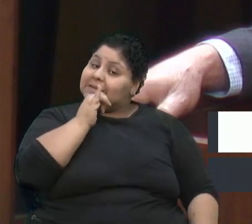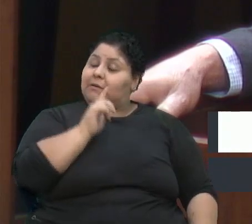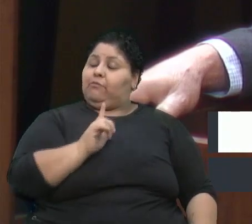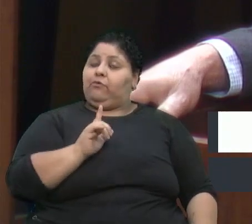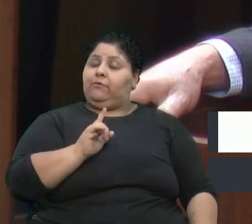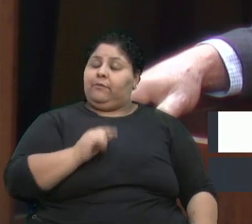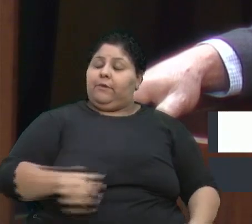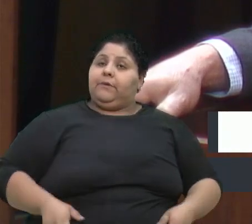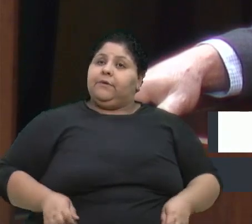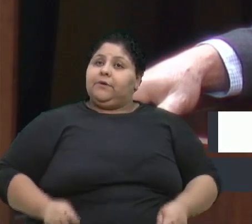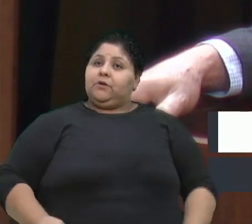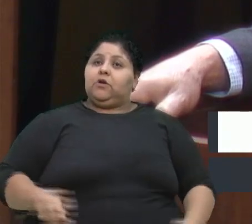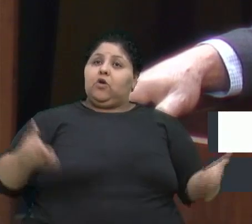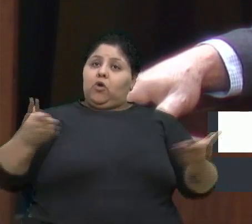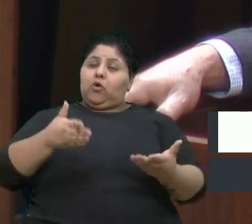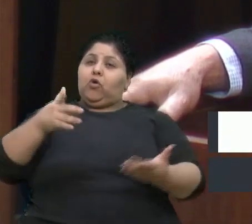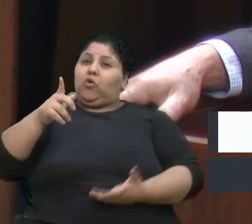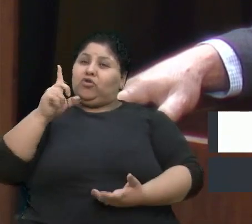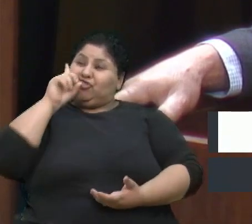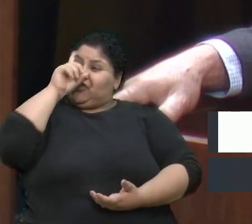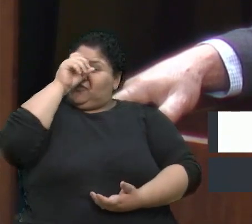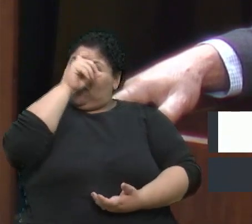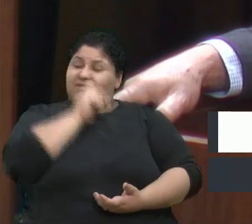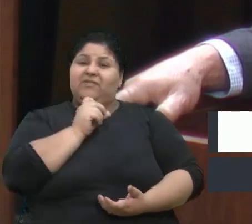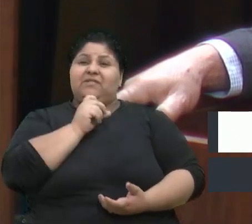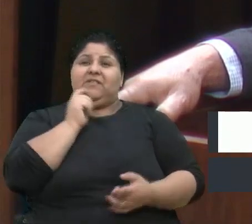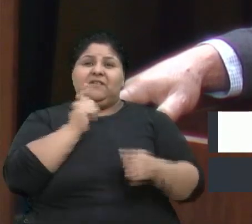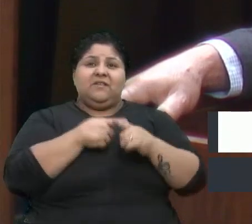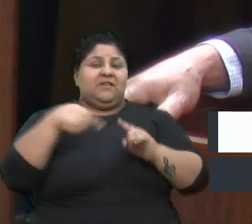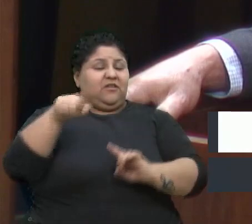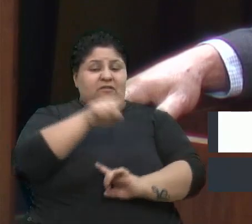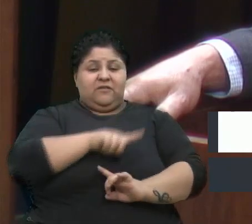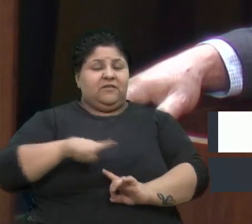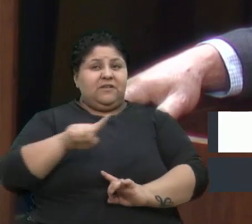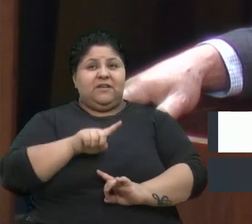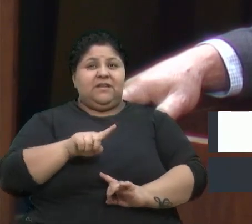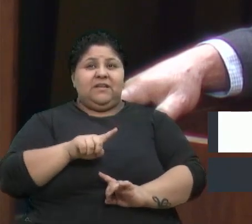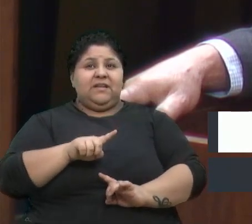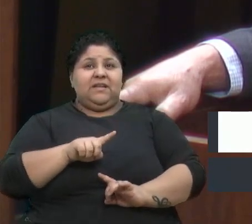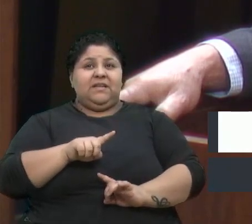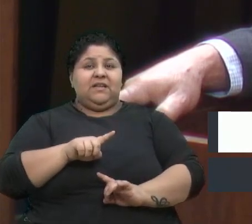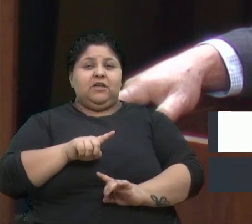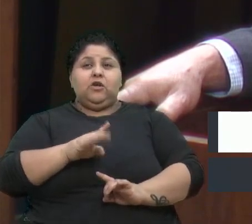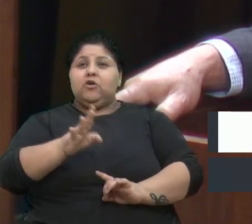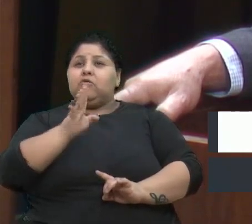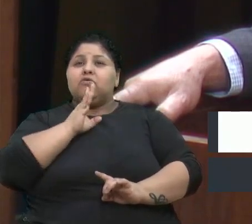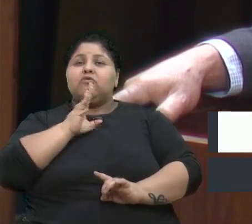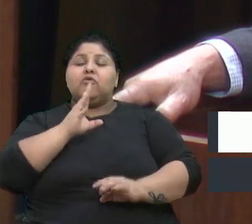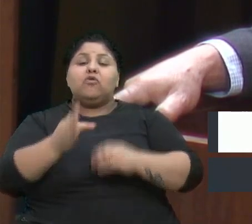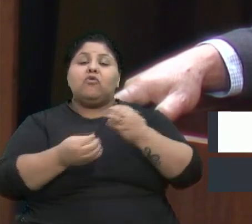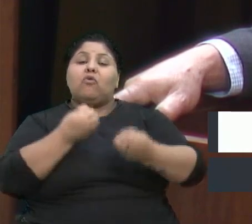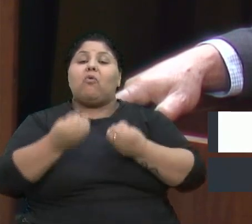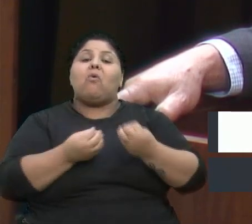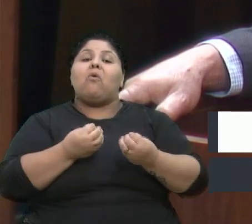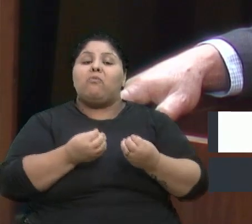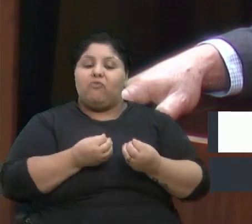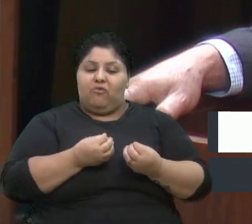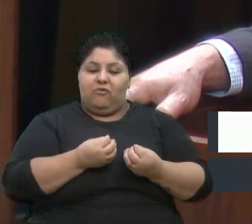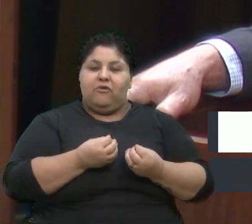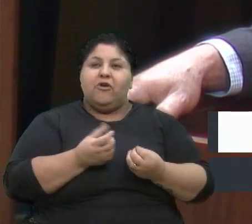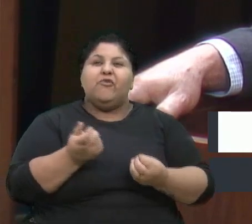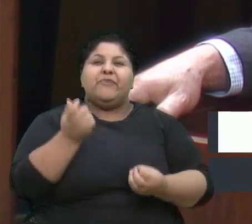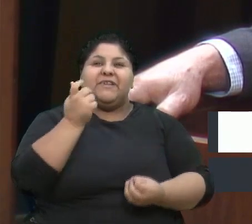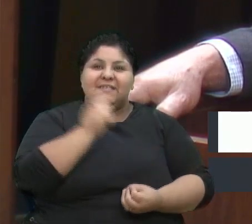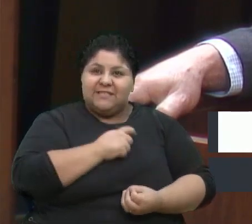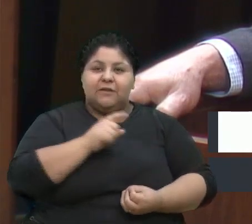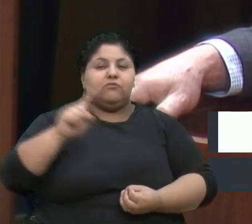Hoje, está muito difícil, porque a gente não é reconhecido como a gente deveria ser